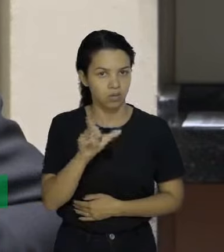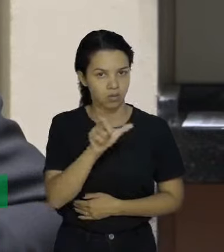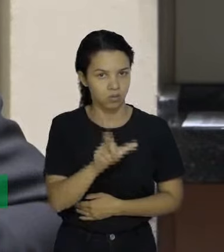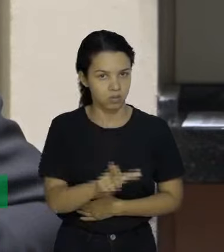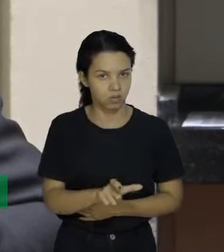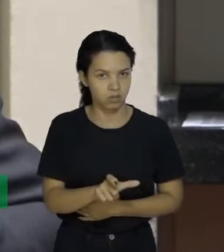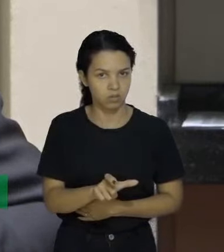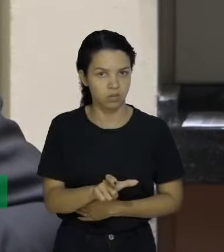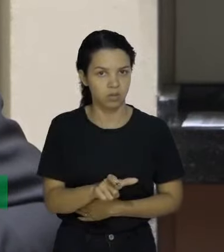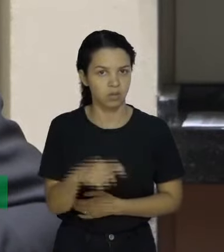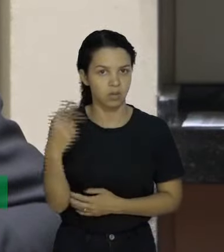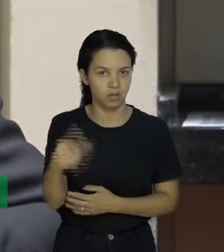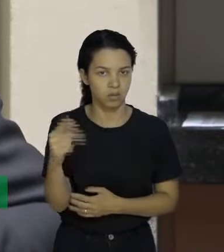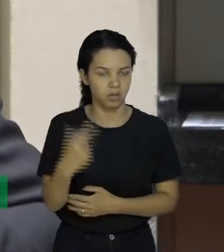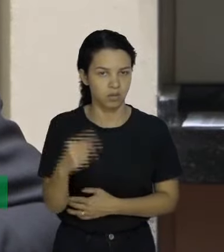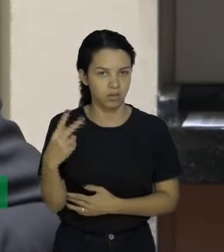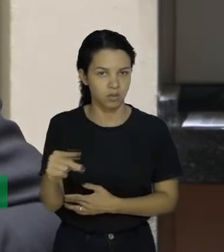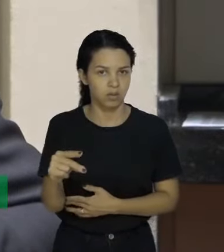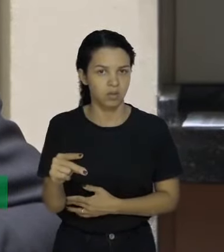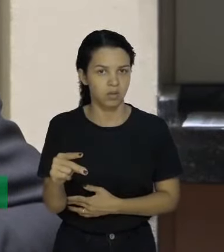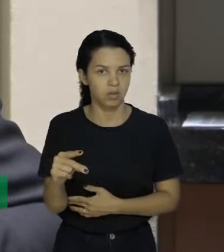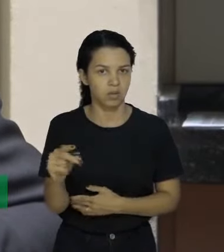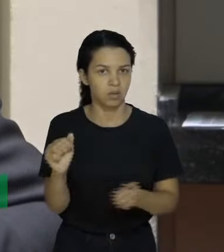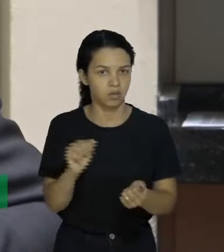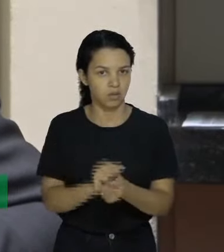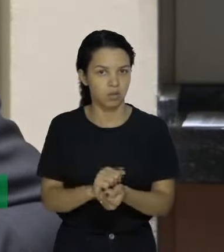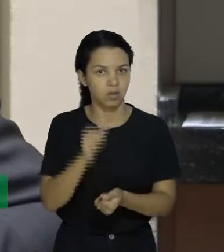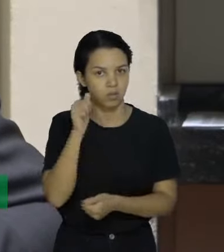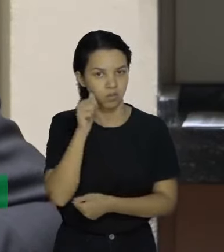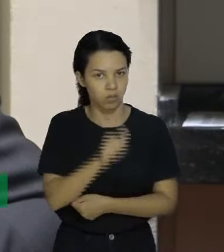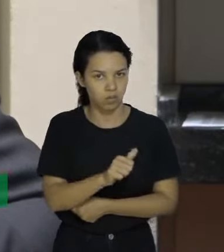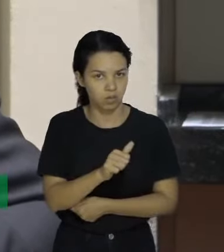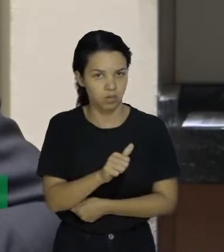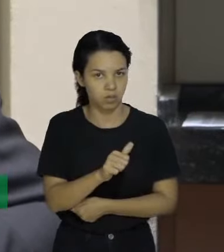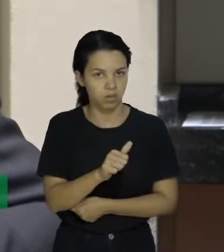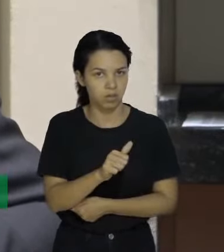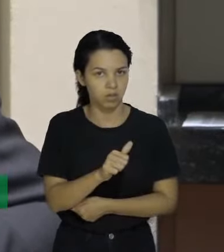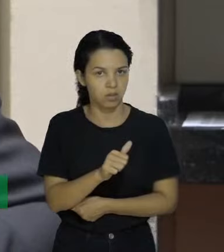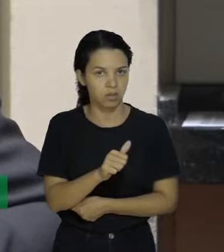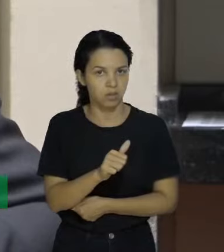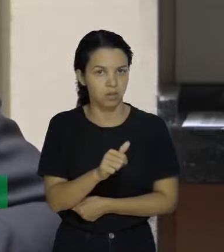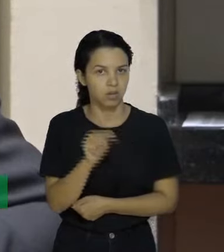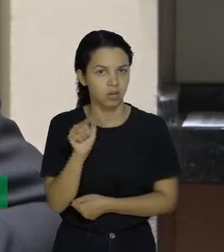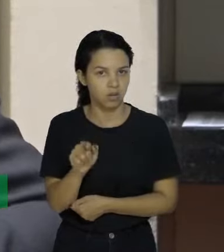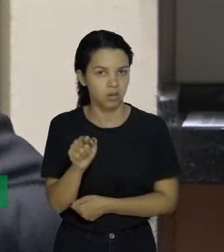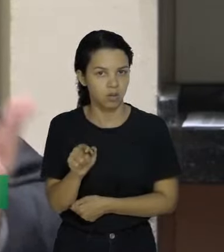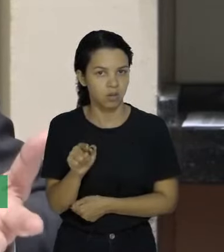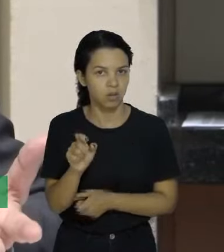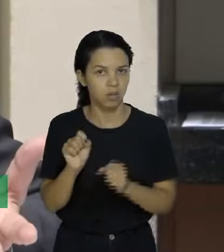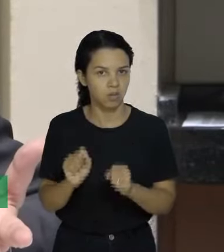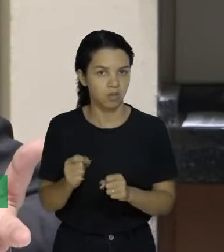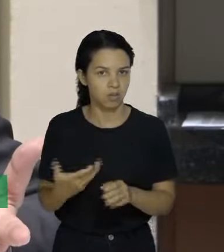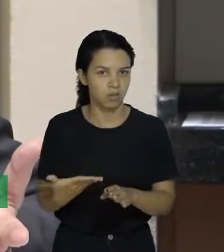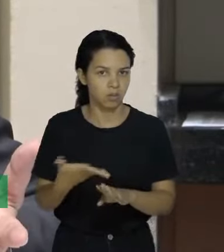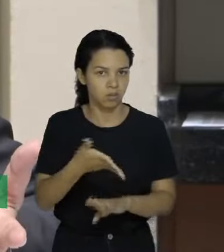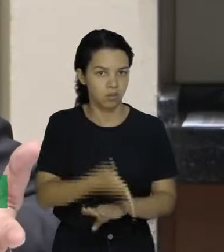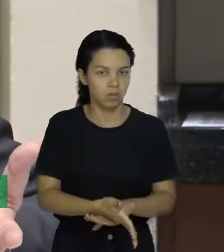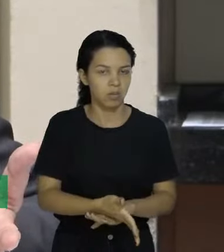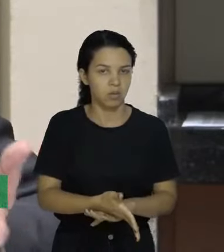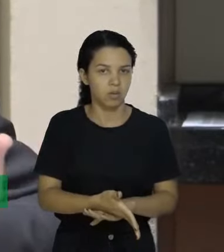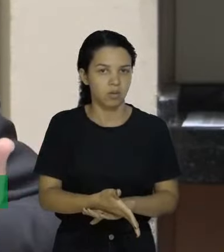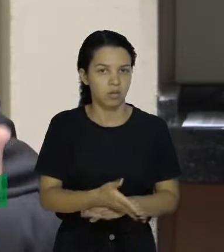que está com a mulher e ela oportunidade que ela pode ver é de entrar num